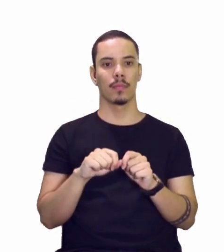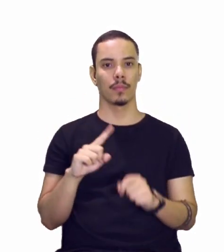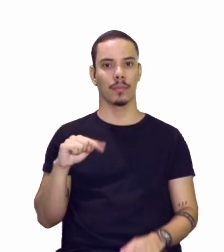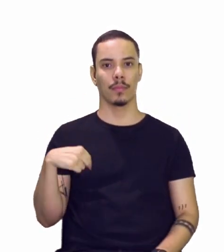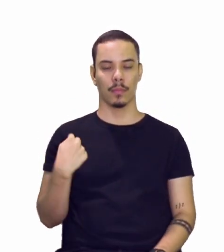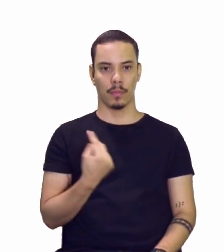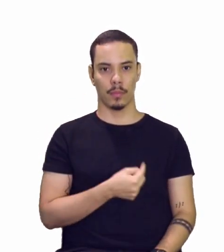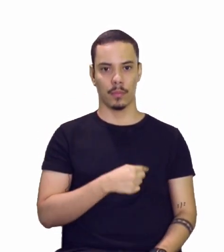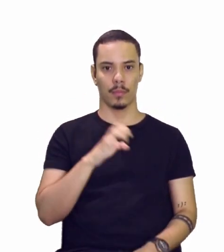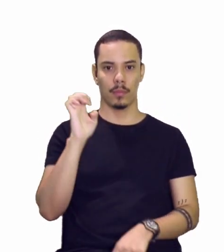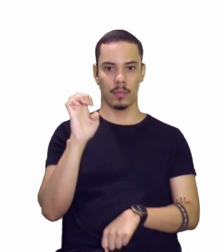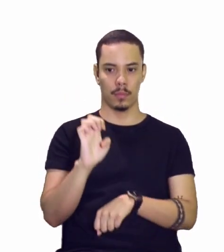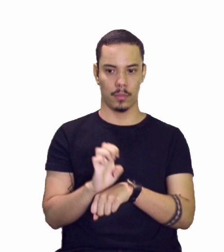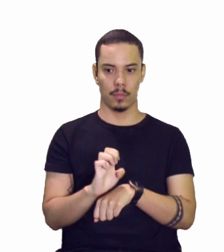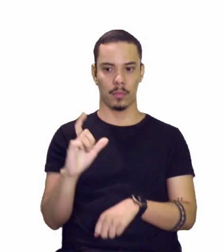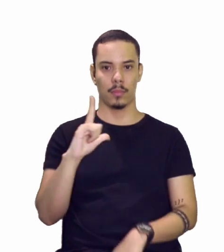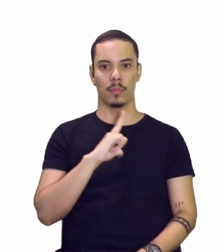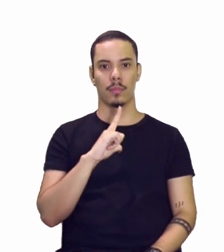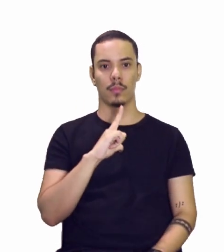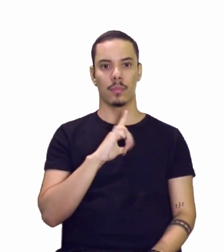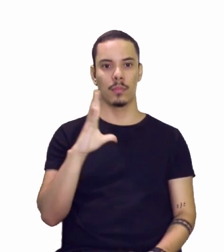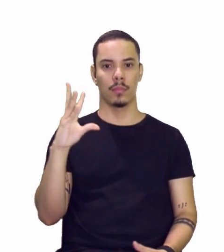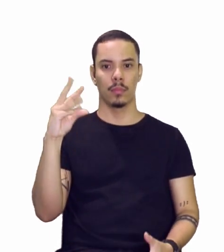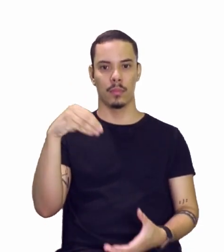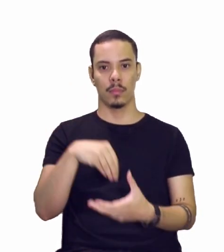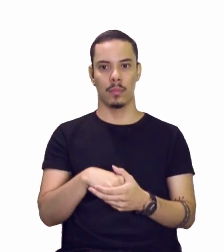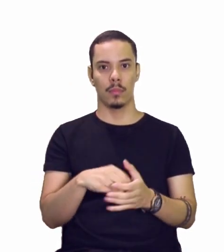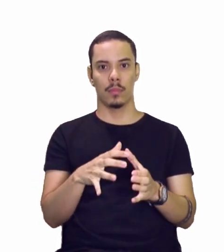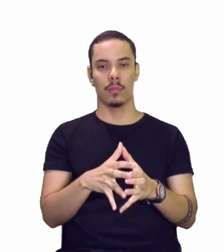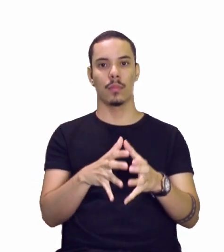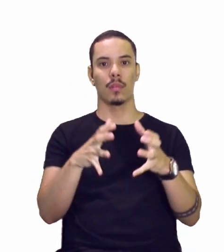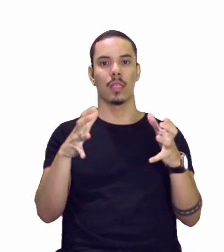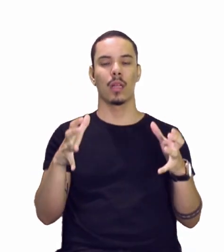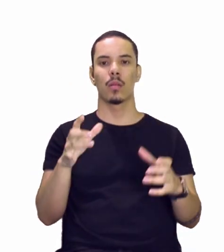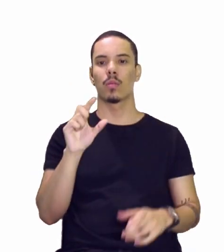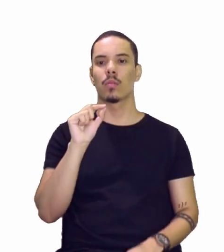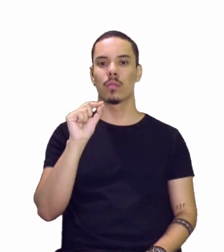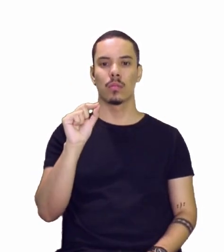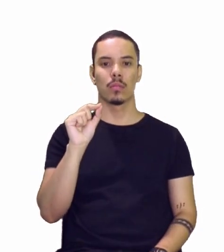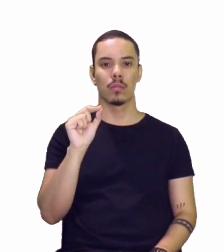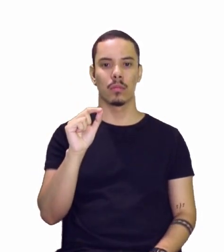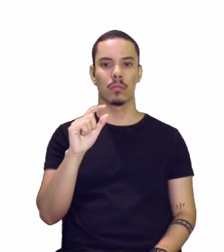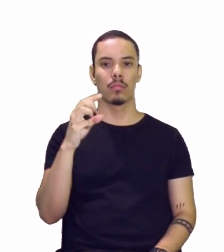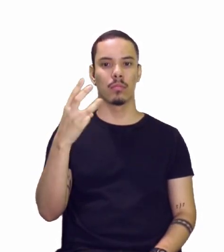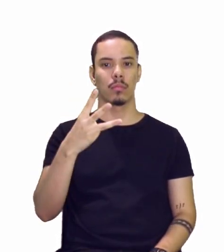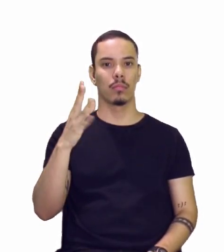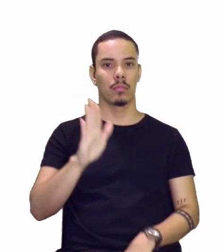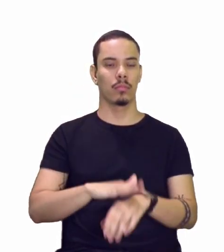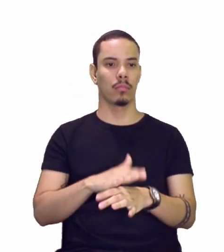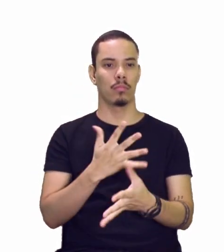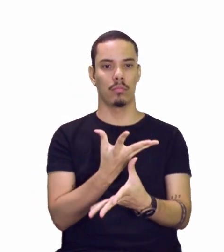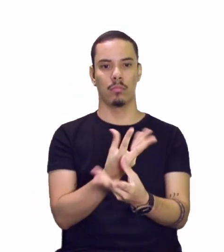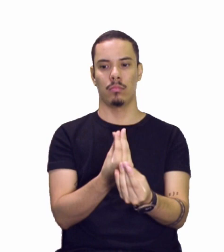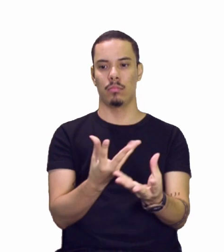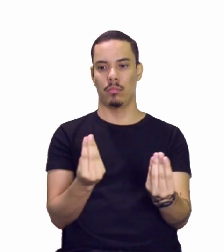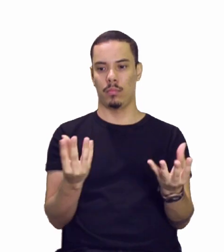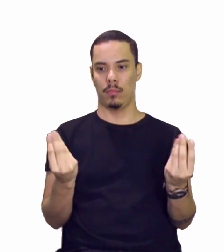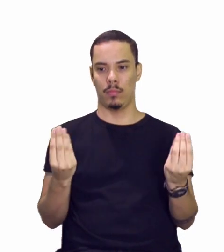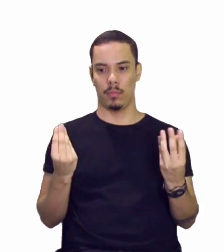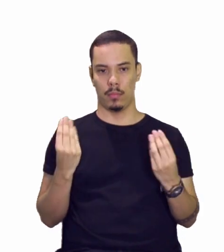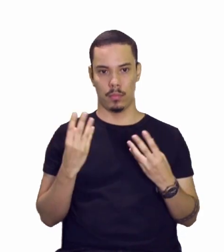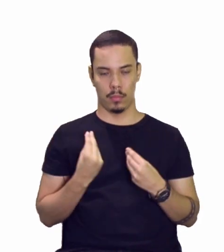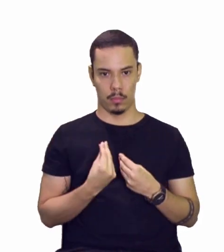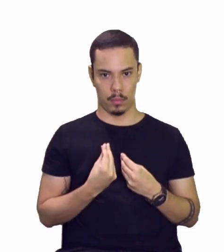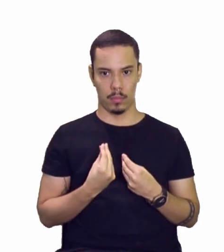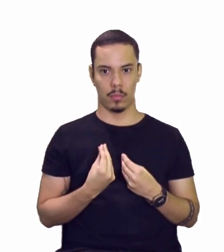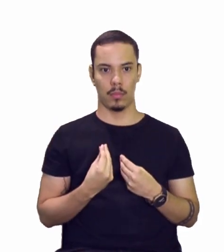nosso estado esteja em tamanho, tá? Como o terceiro mais populoso